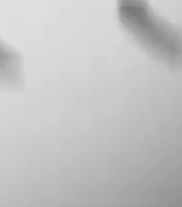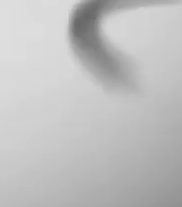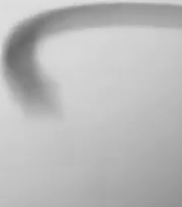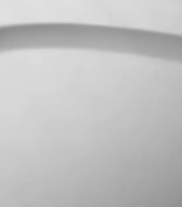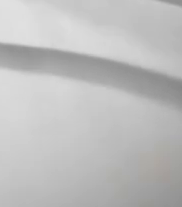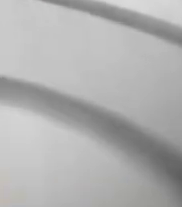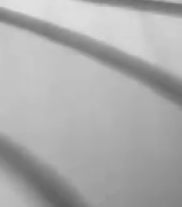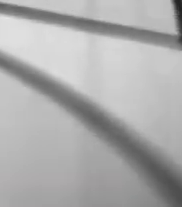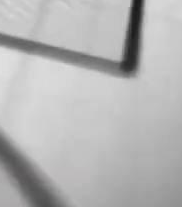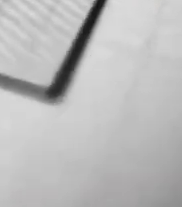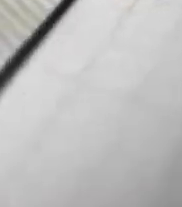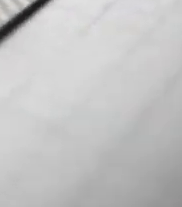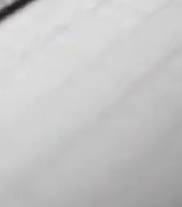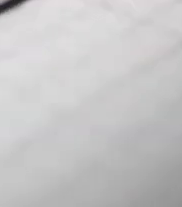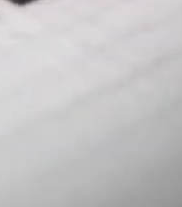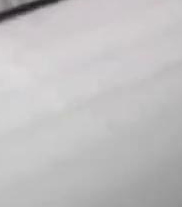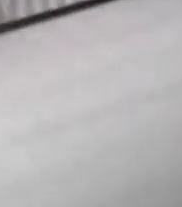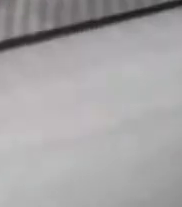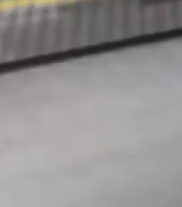E aí